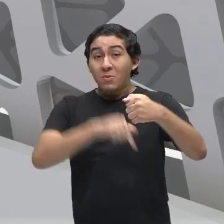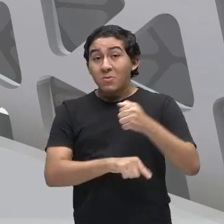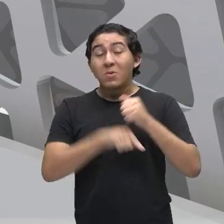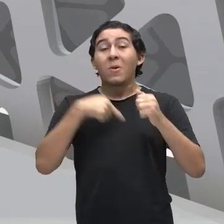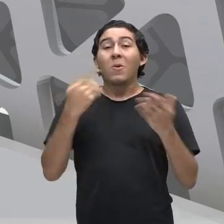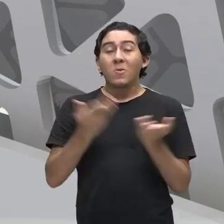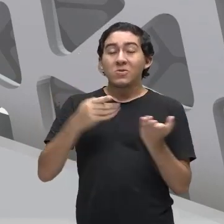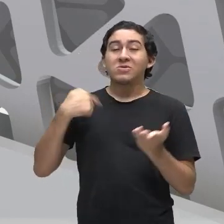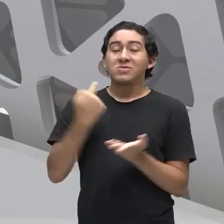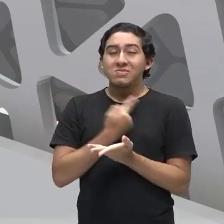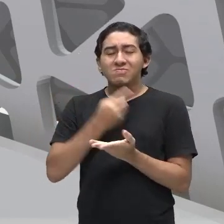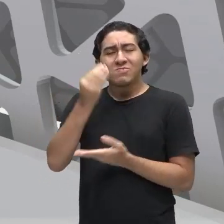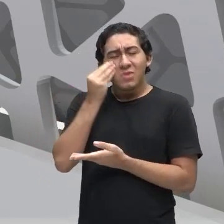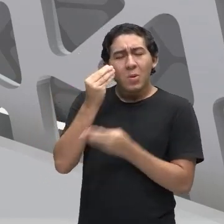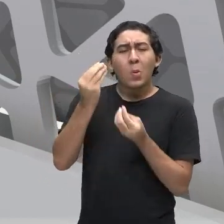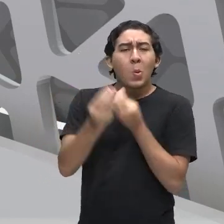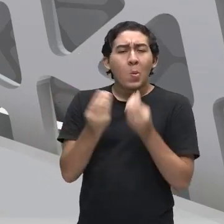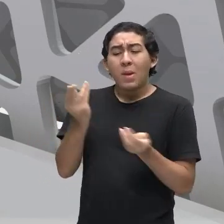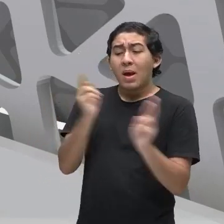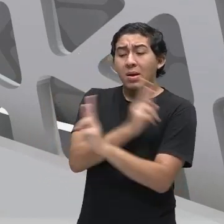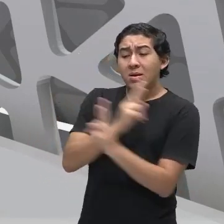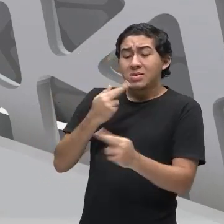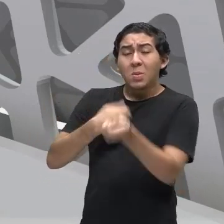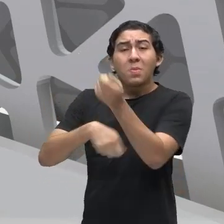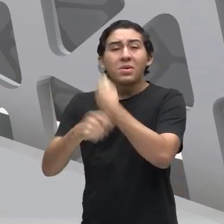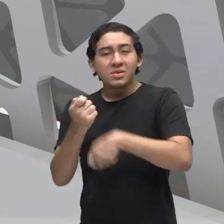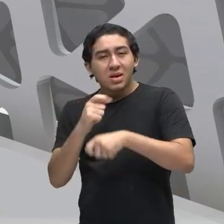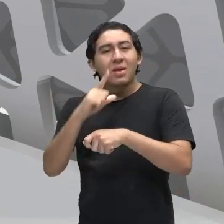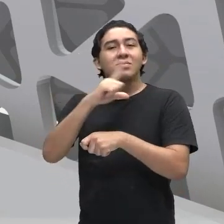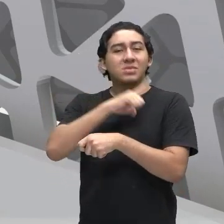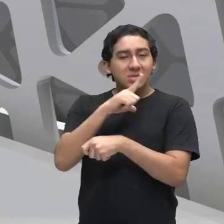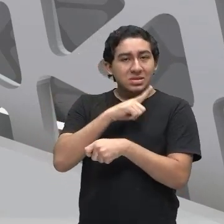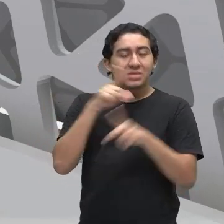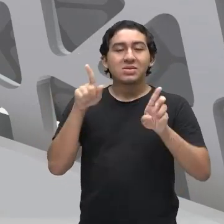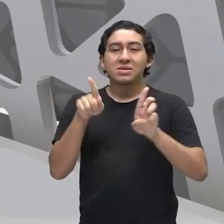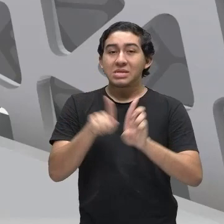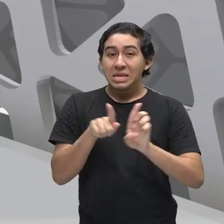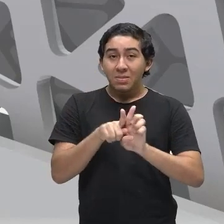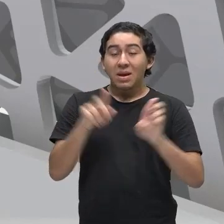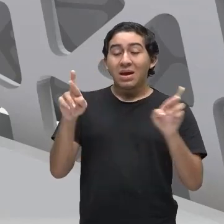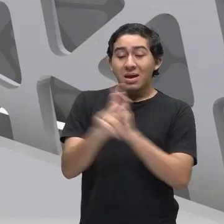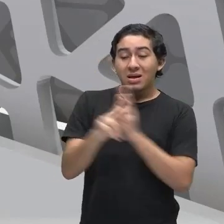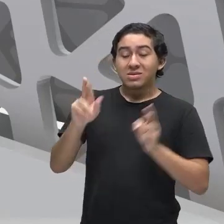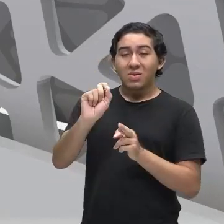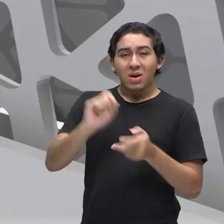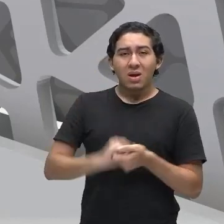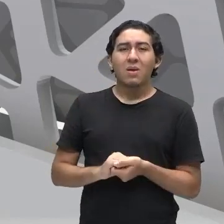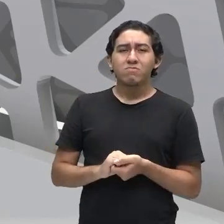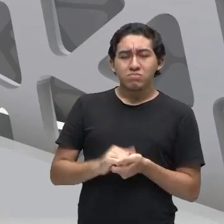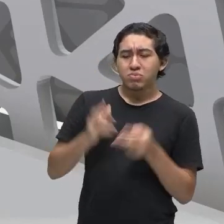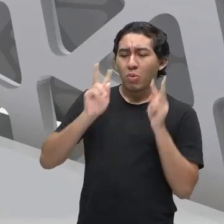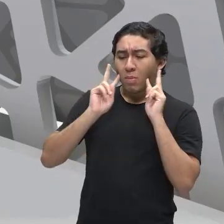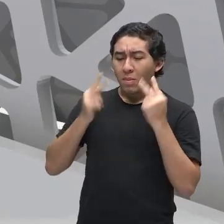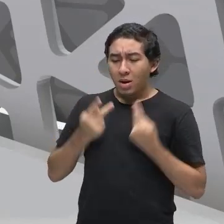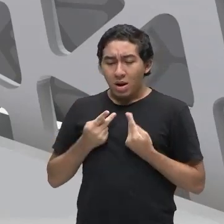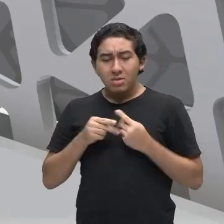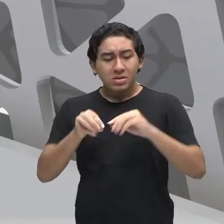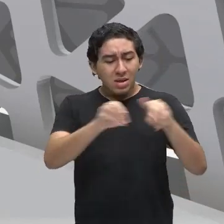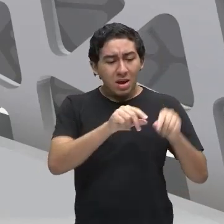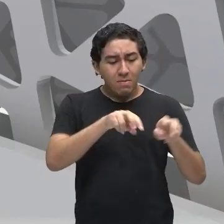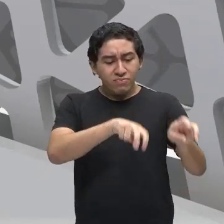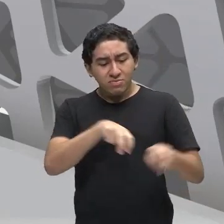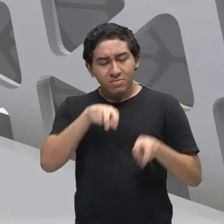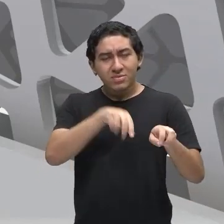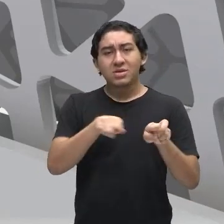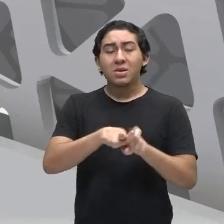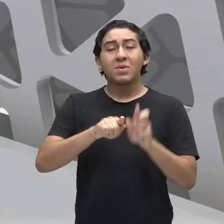um pouquinho como se dava essas relações das atividades comerciais, a relação do homem com a terra, como se desenvolveu ali